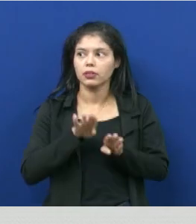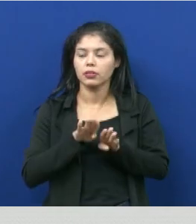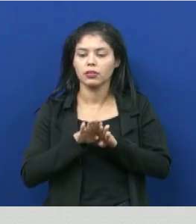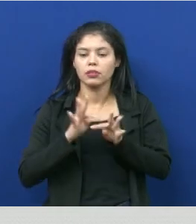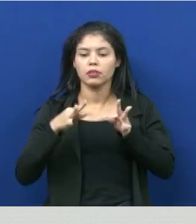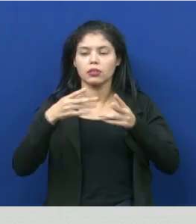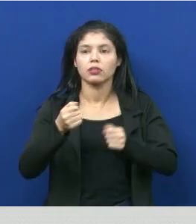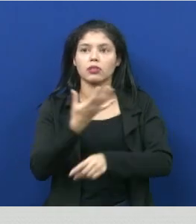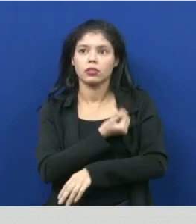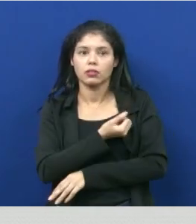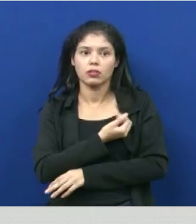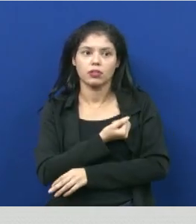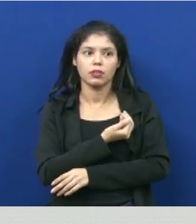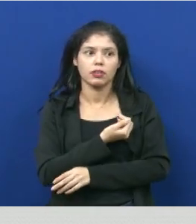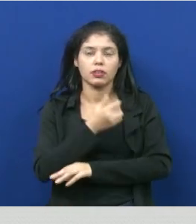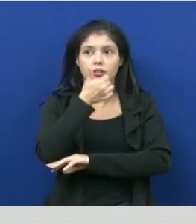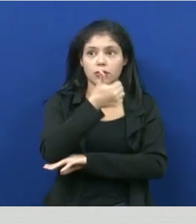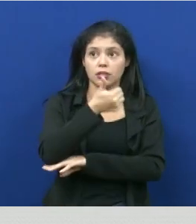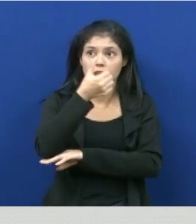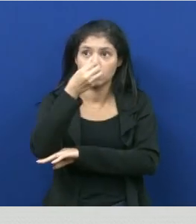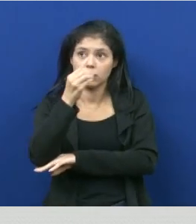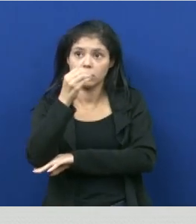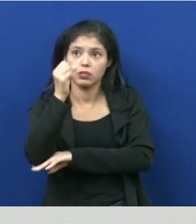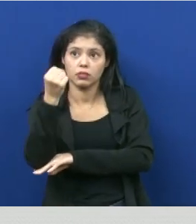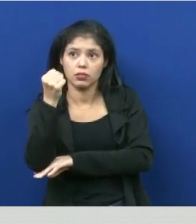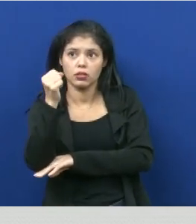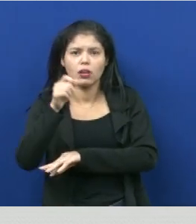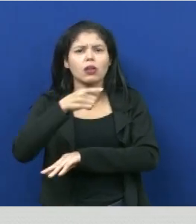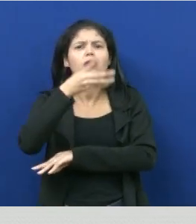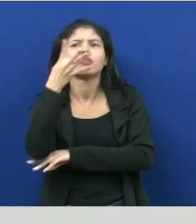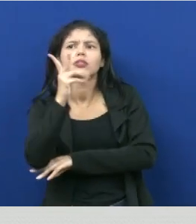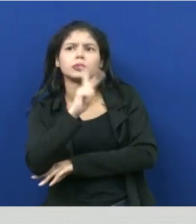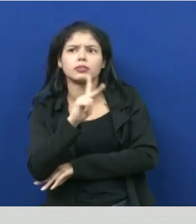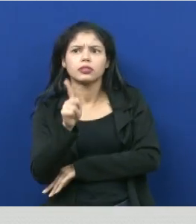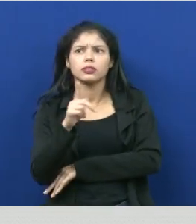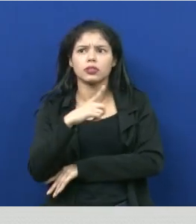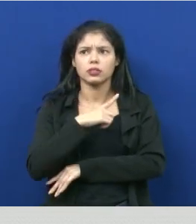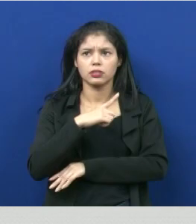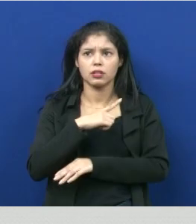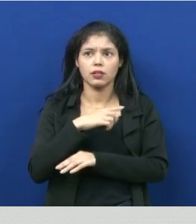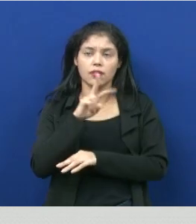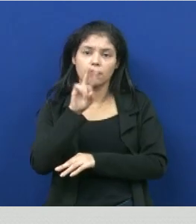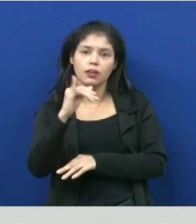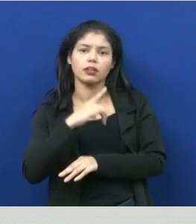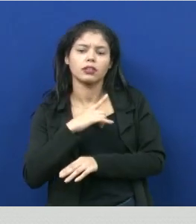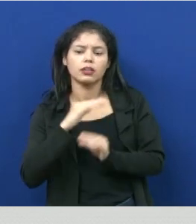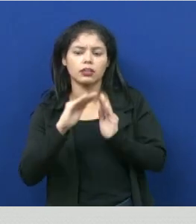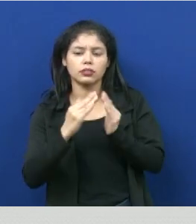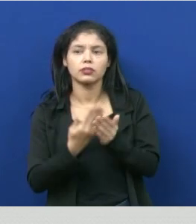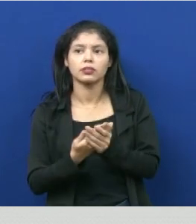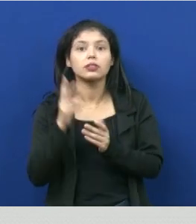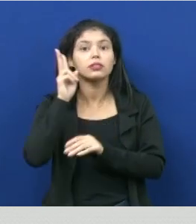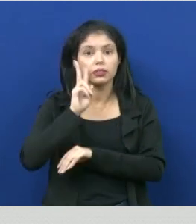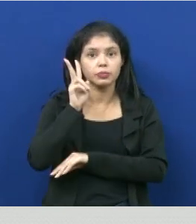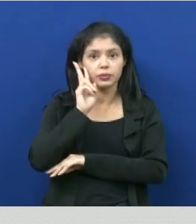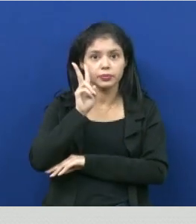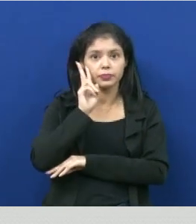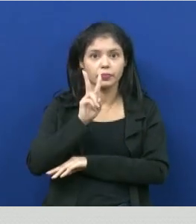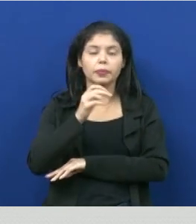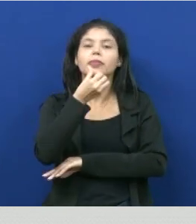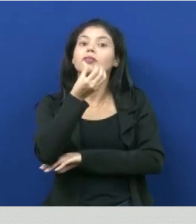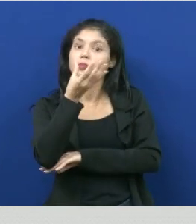de professores e auxiliares forem de 108, quantos professores e quantos auxiliares tem a escola? Lembre-se,